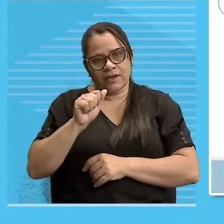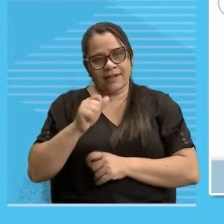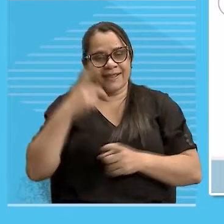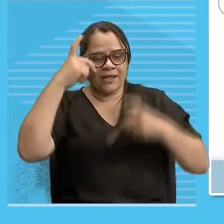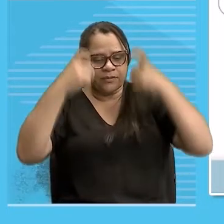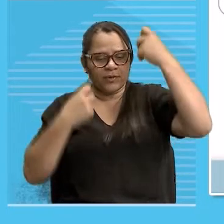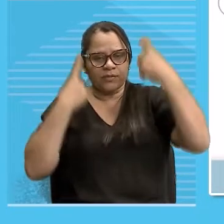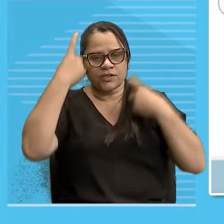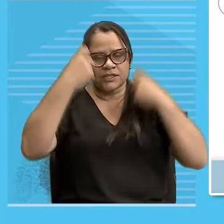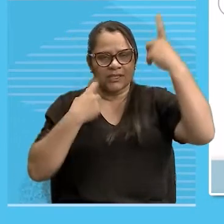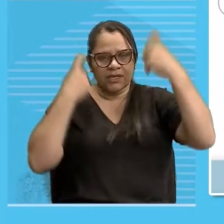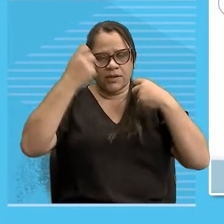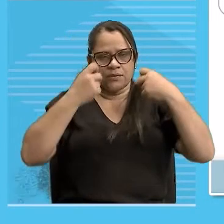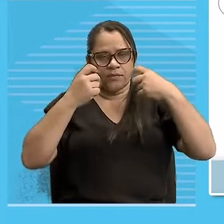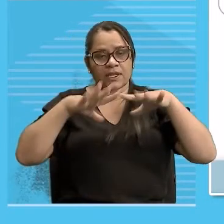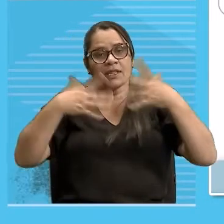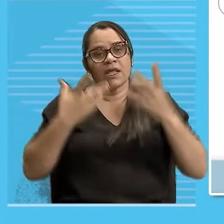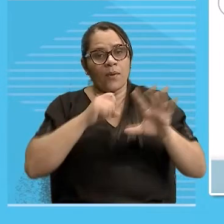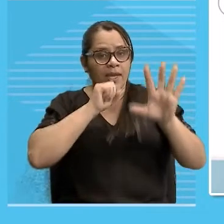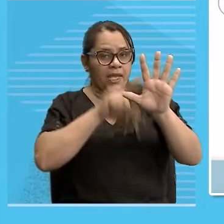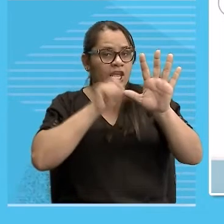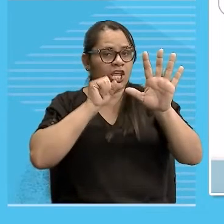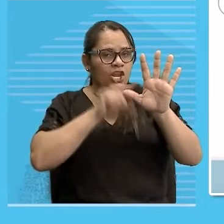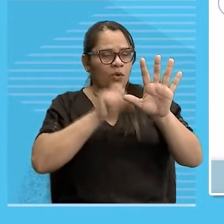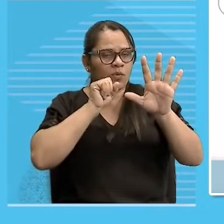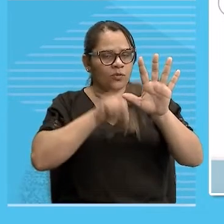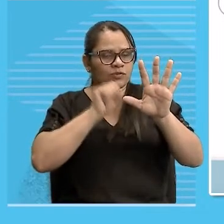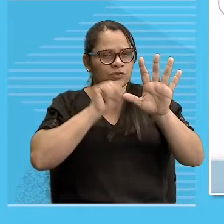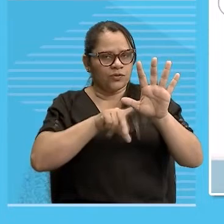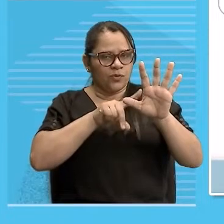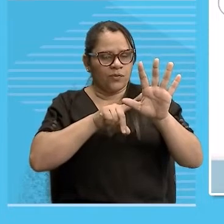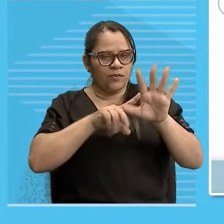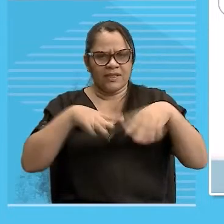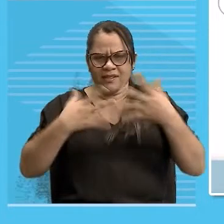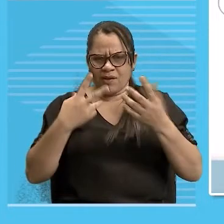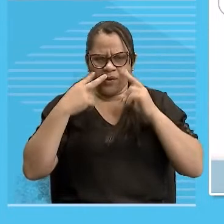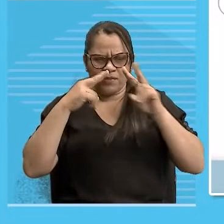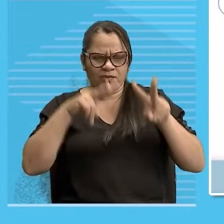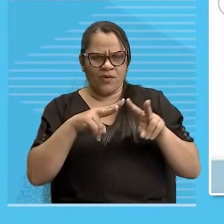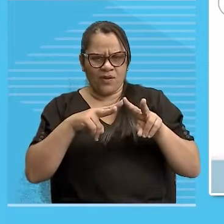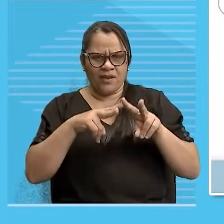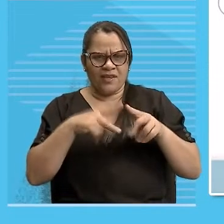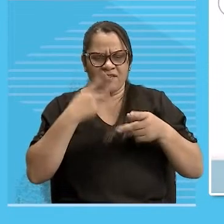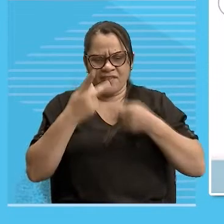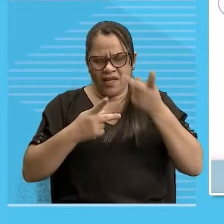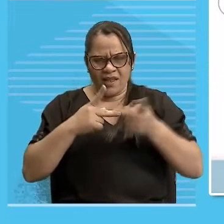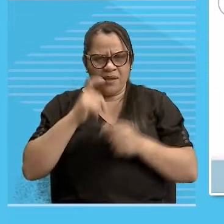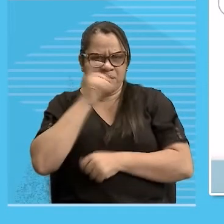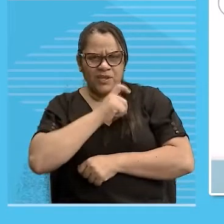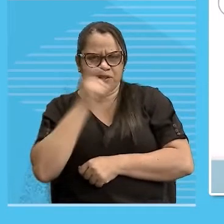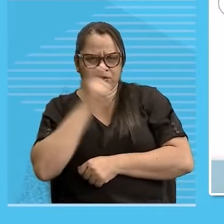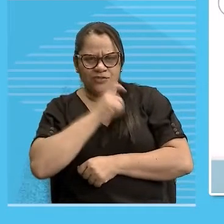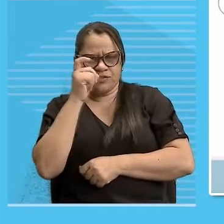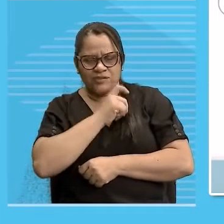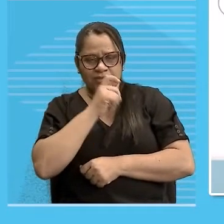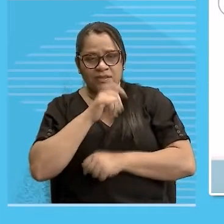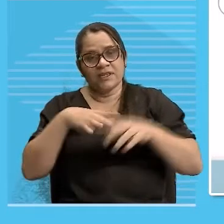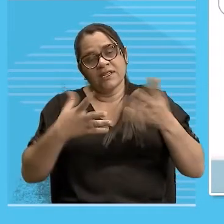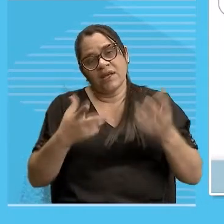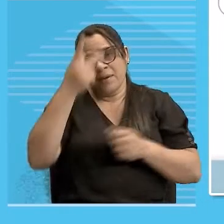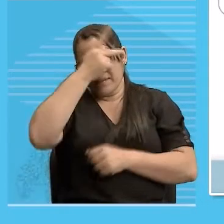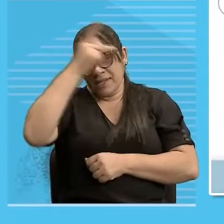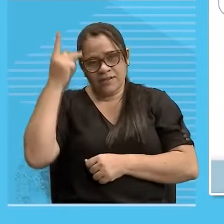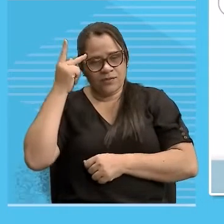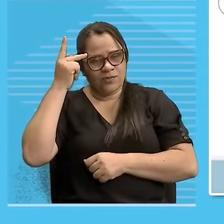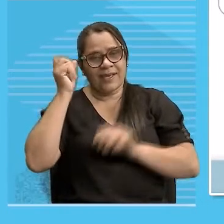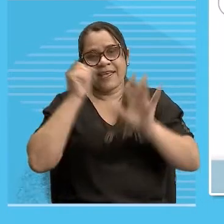acredito, tinha sido muito mais irônico pelos olhos que ele faz. Mentira! Ou seja, muito provavelmente a pessoa está sendo irônica ou